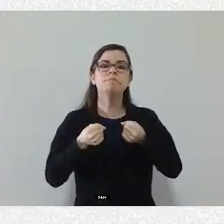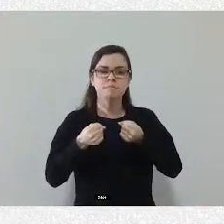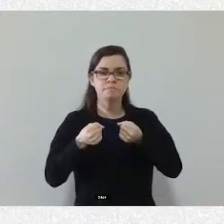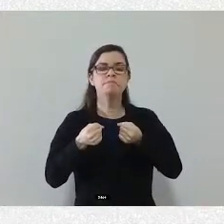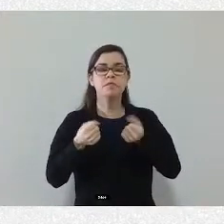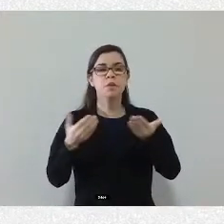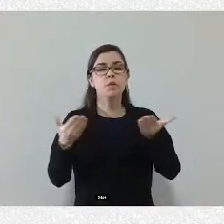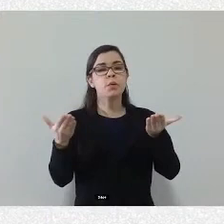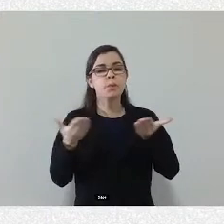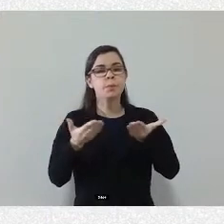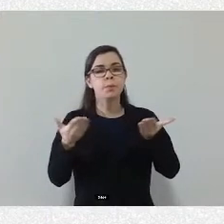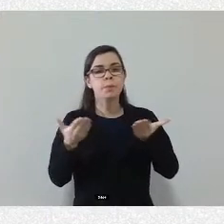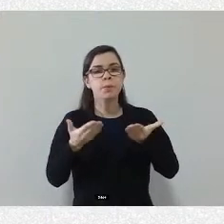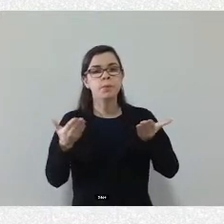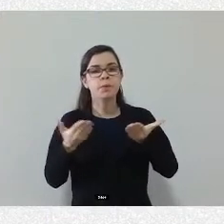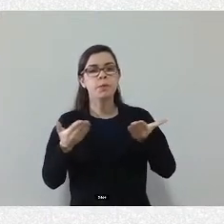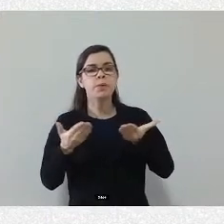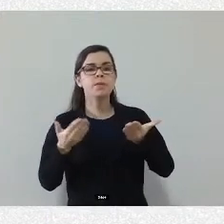estão